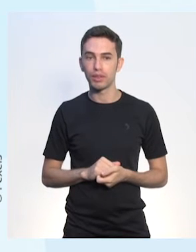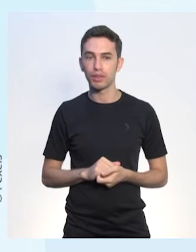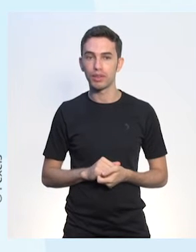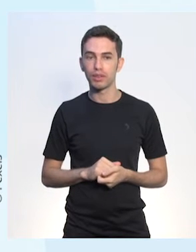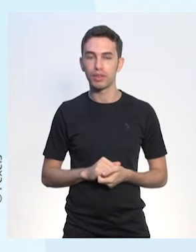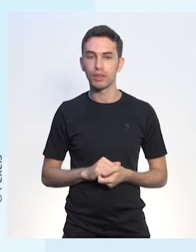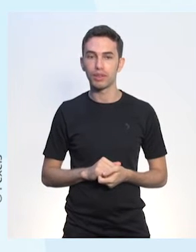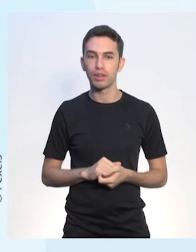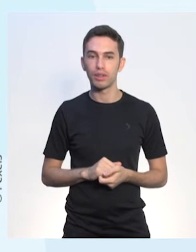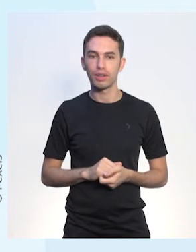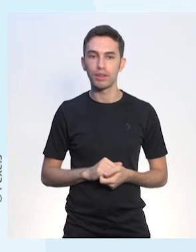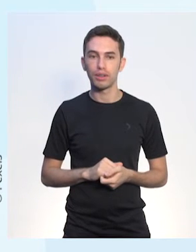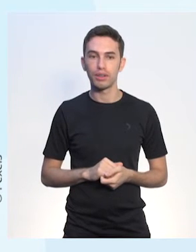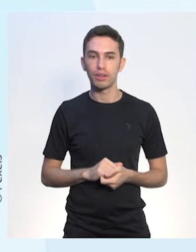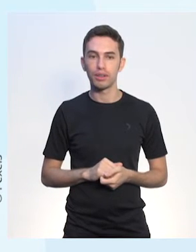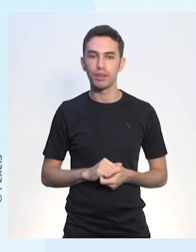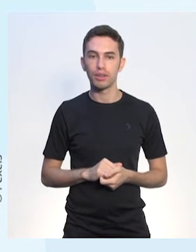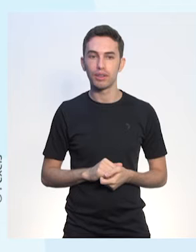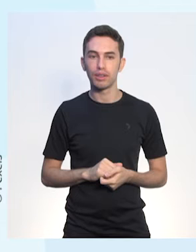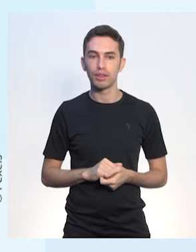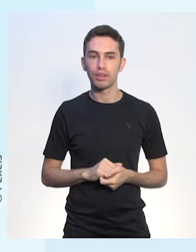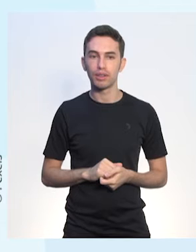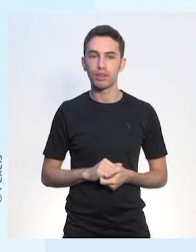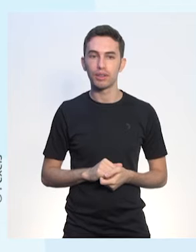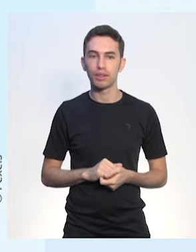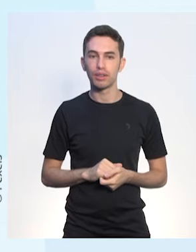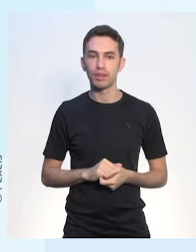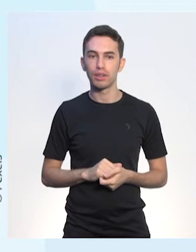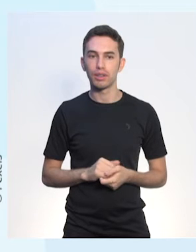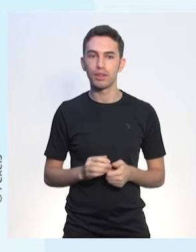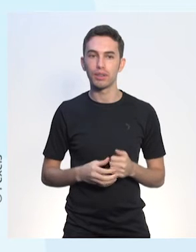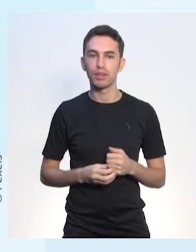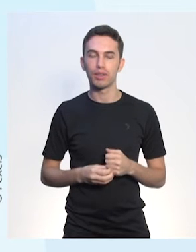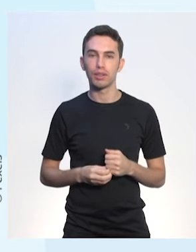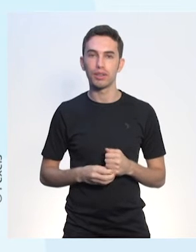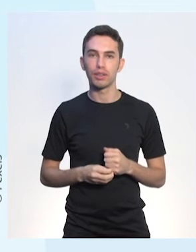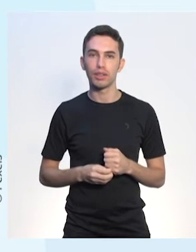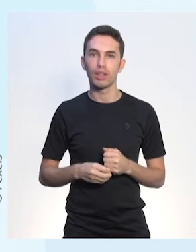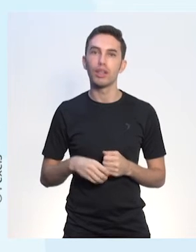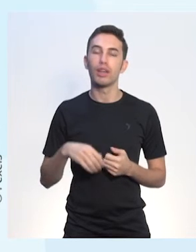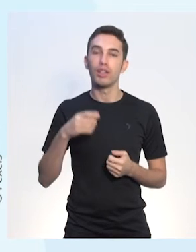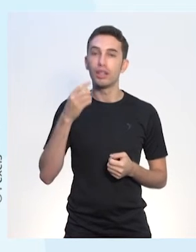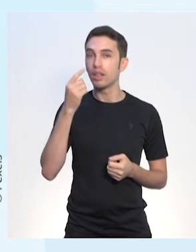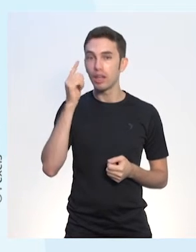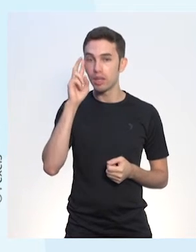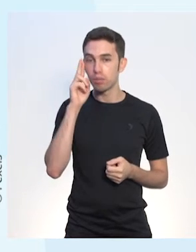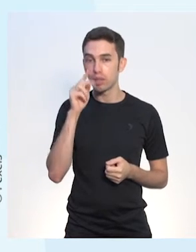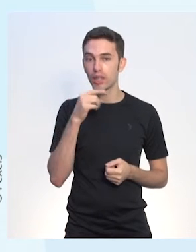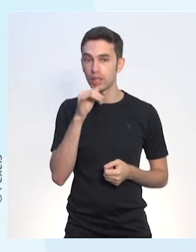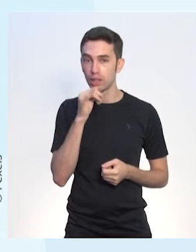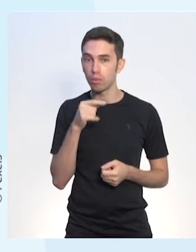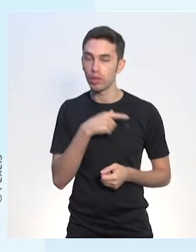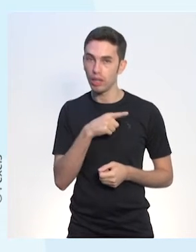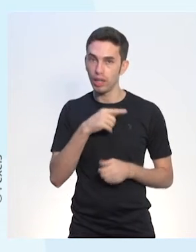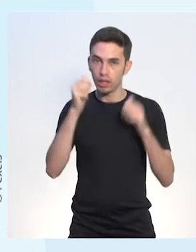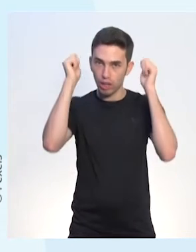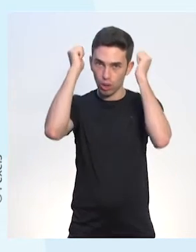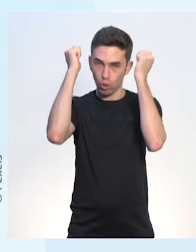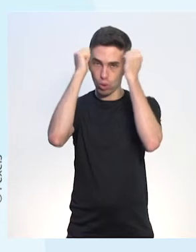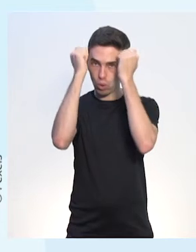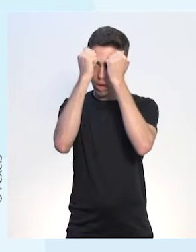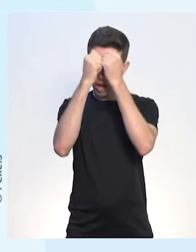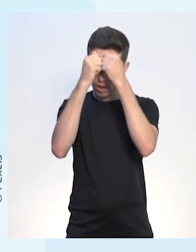Aê. Não, peraí. Isso. Por que aqui no nosso caso, ó, a gente tem o alfa,